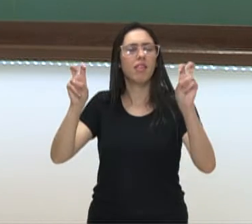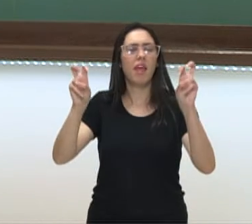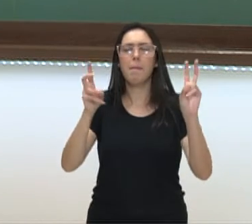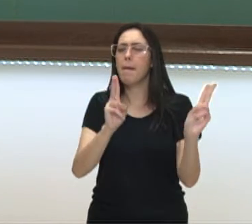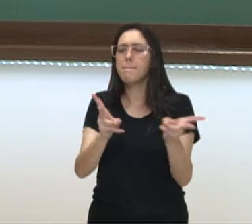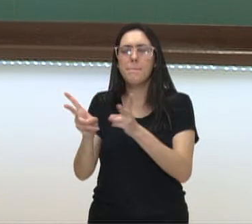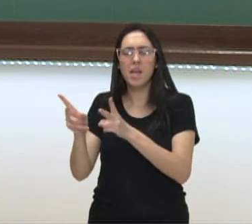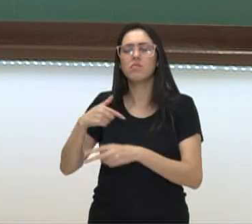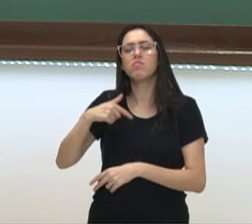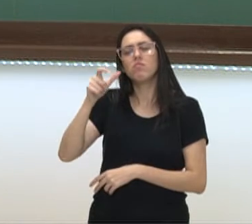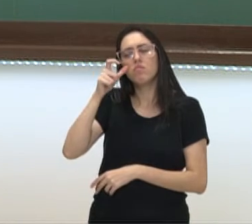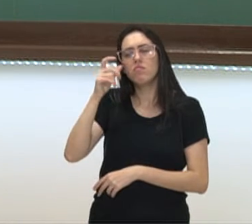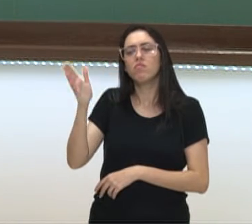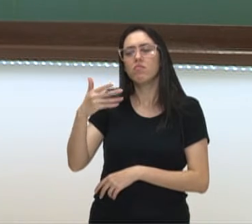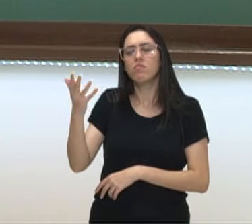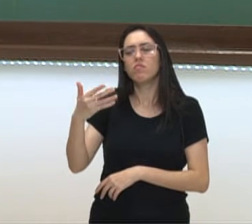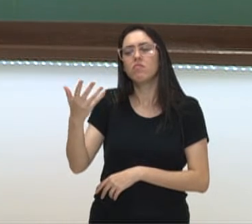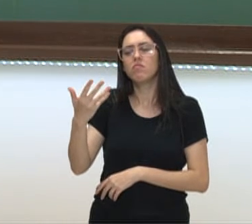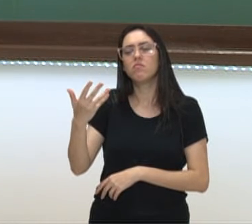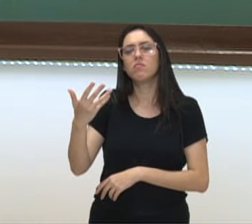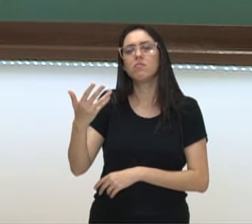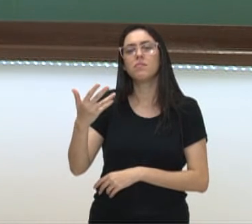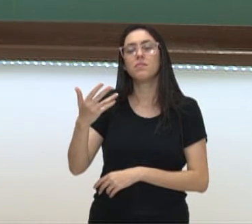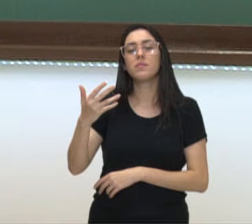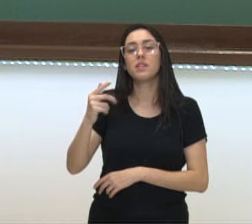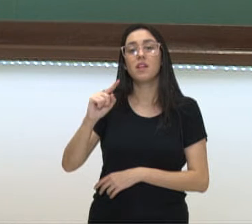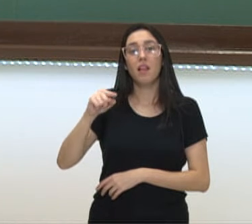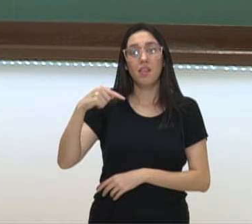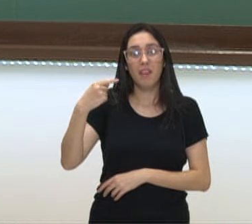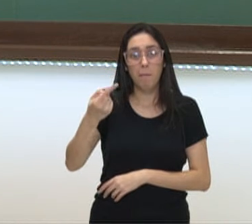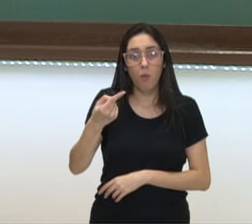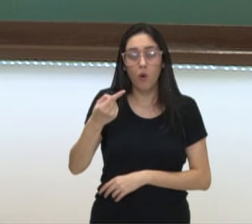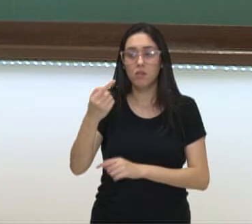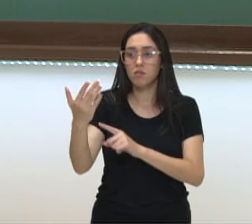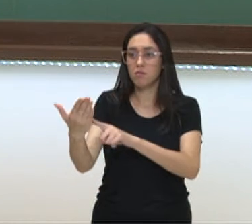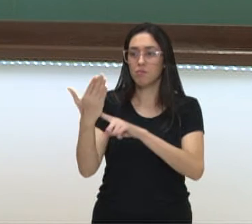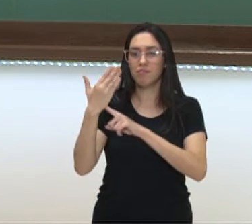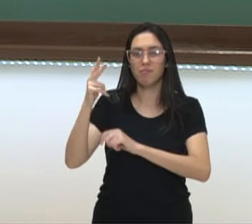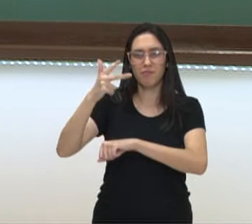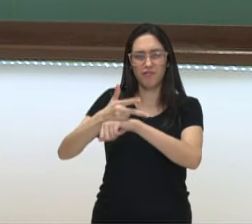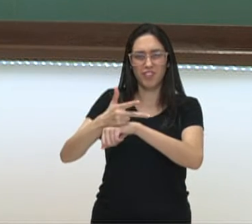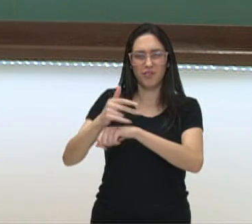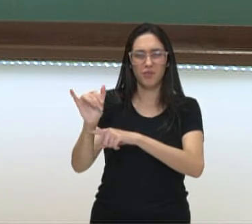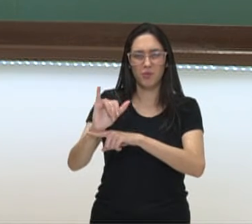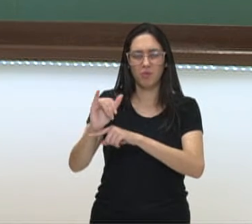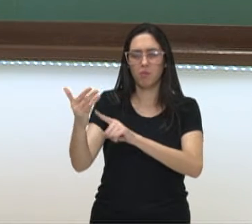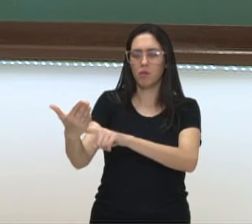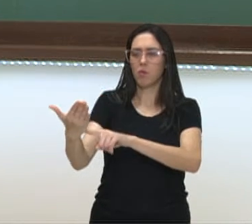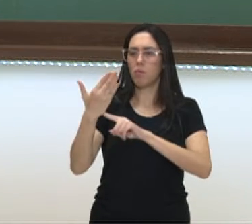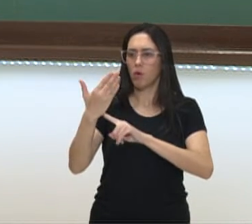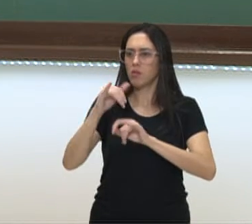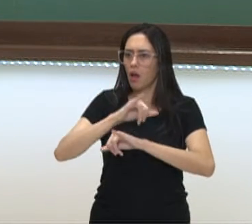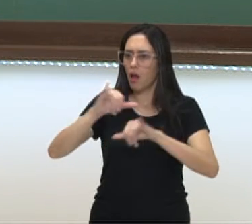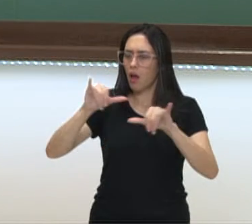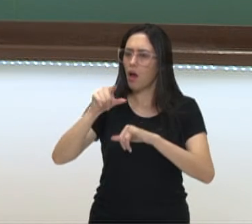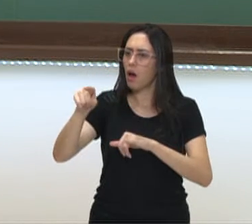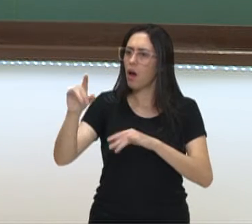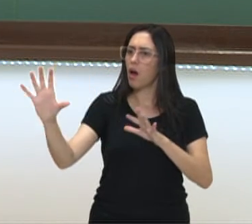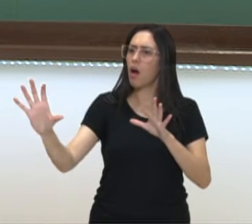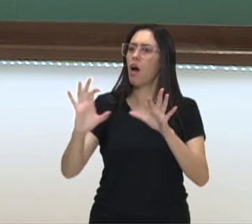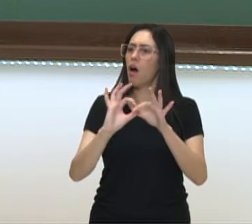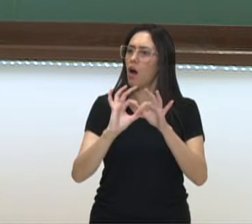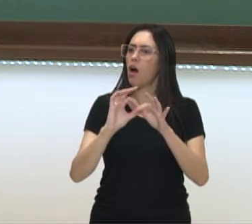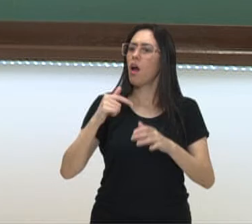os anúncios publicitários que serão veiculados no meio daqueles vídeos ou antes e depois desses vídeos estarão